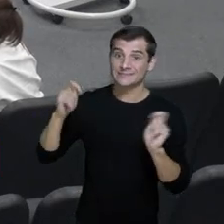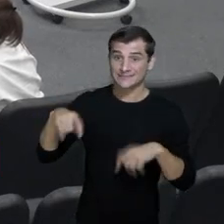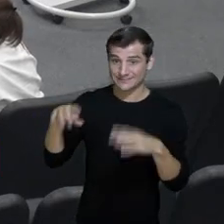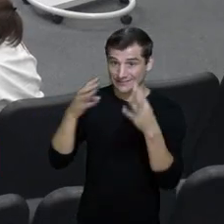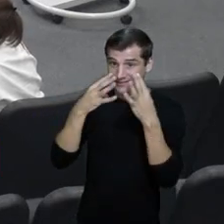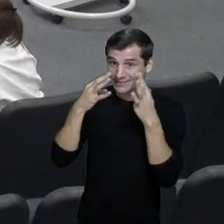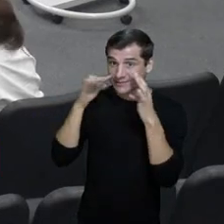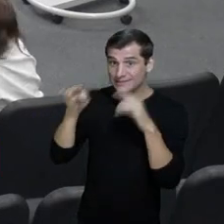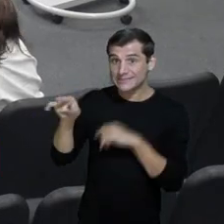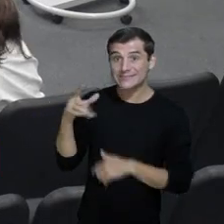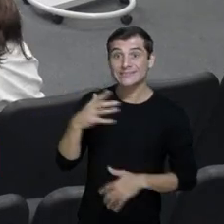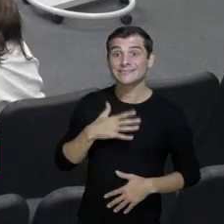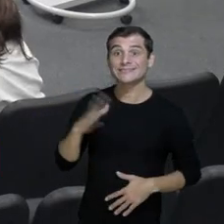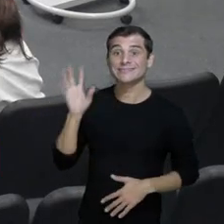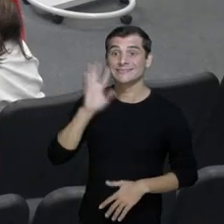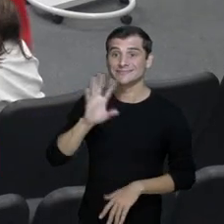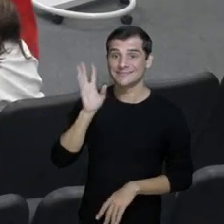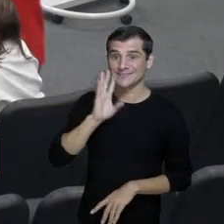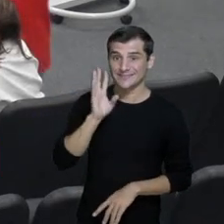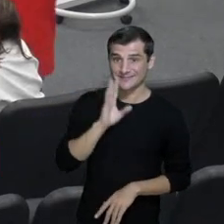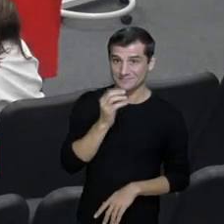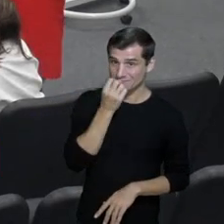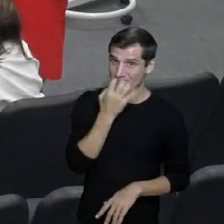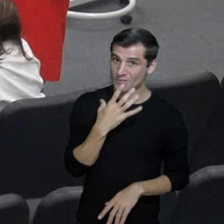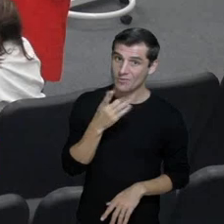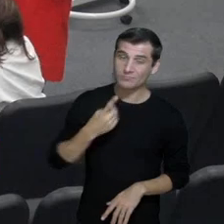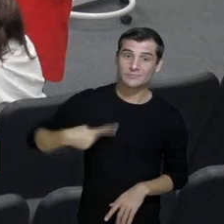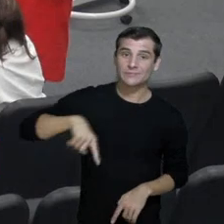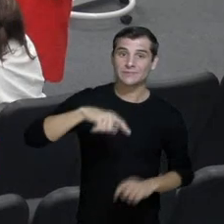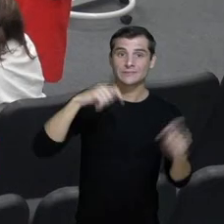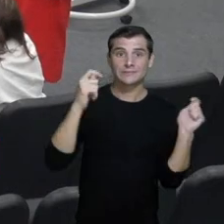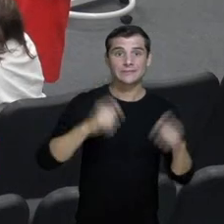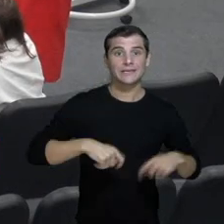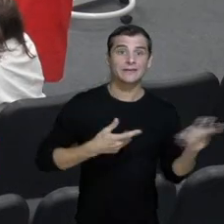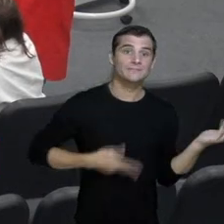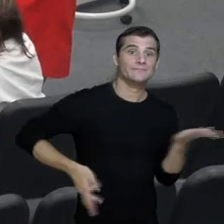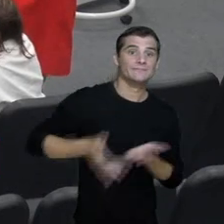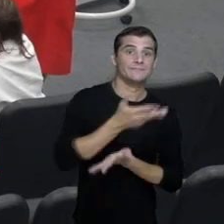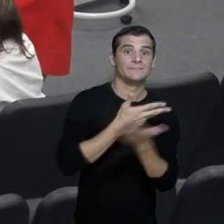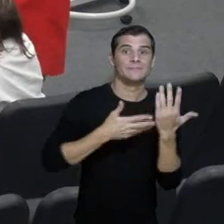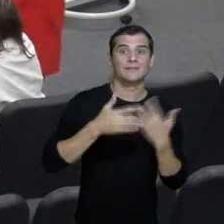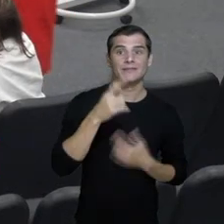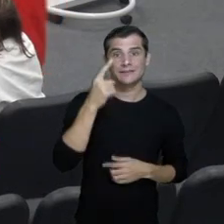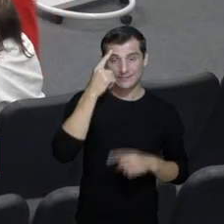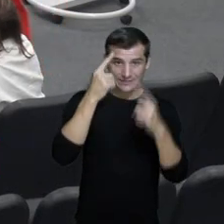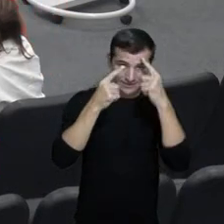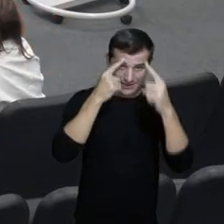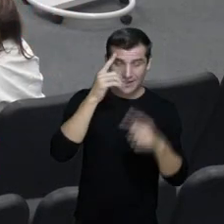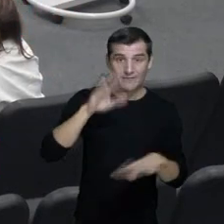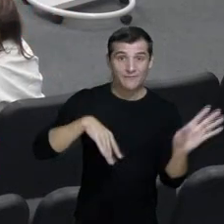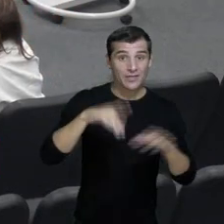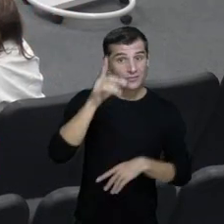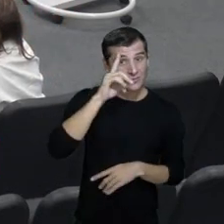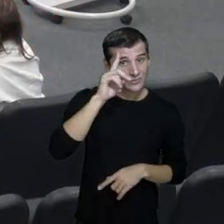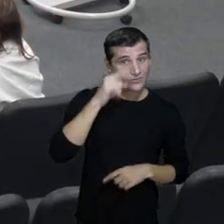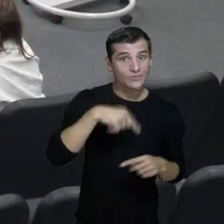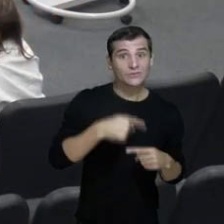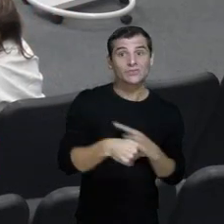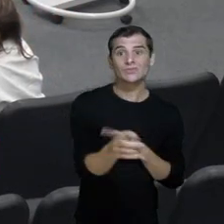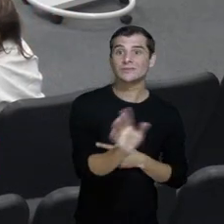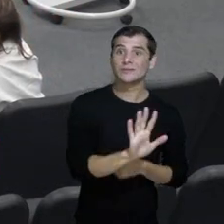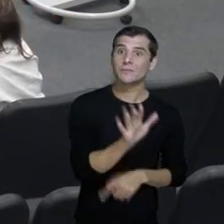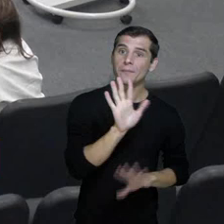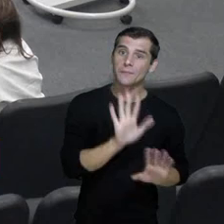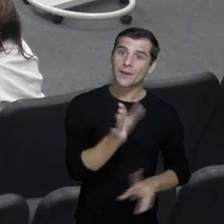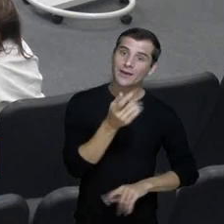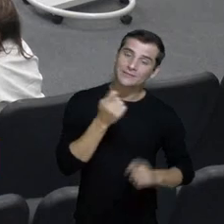no entorno que bom que bom a gente poder né trocar ideias com pessoas que não estão no nosso dia a dia até pra gente também ter uma percepção